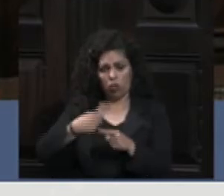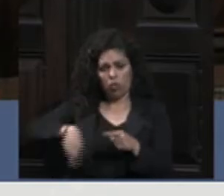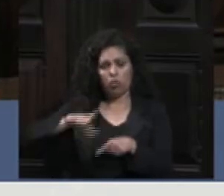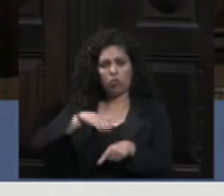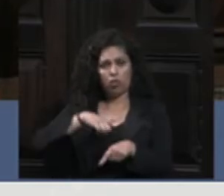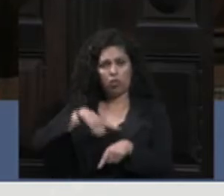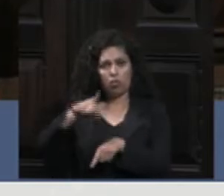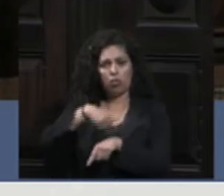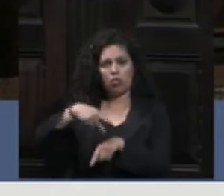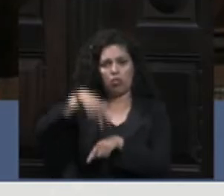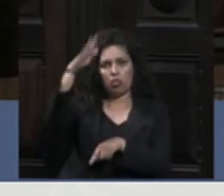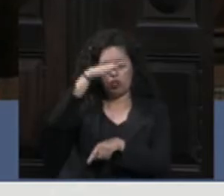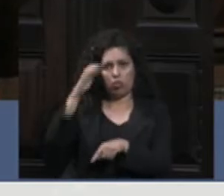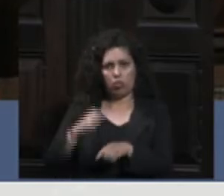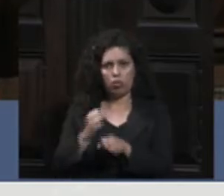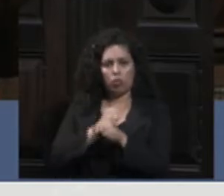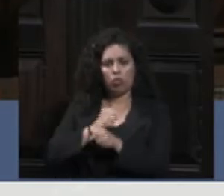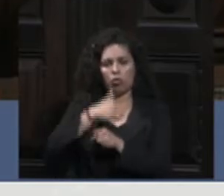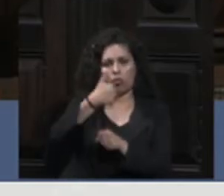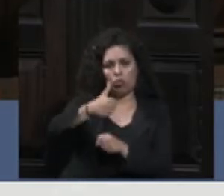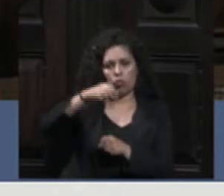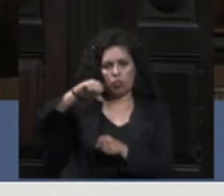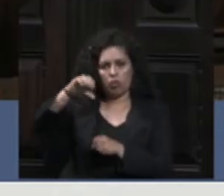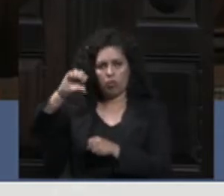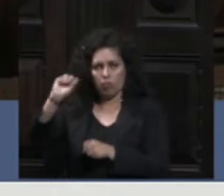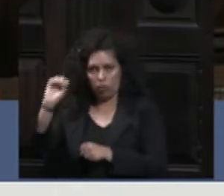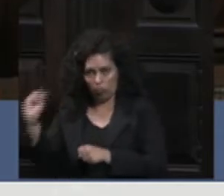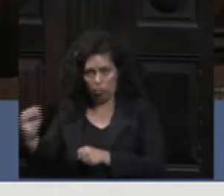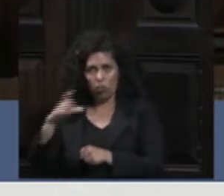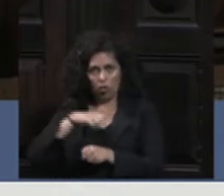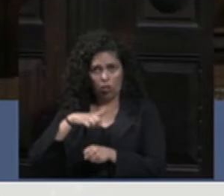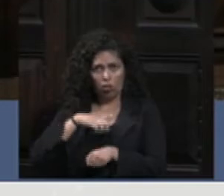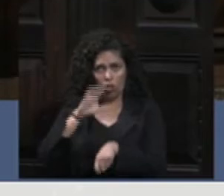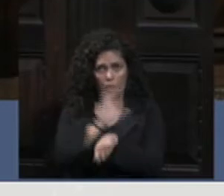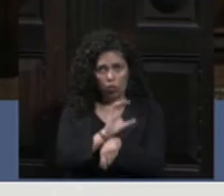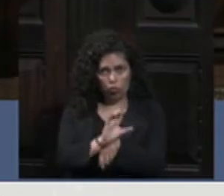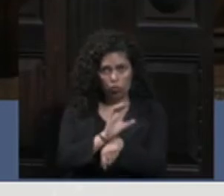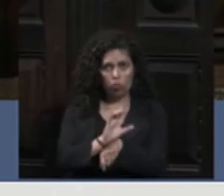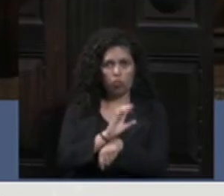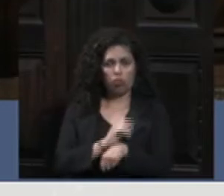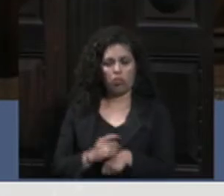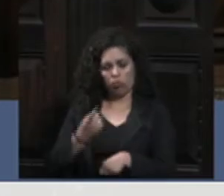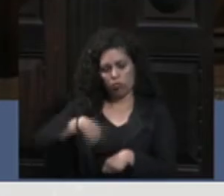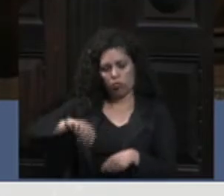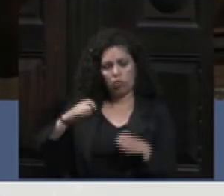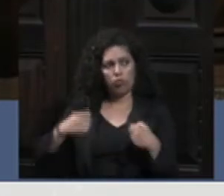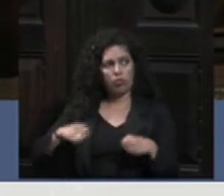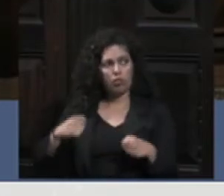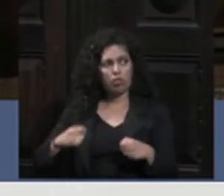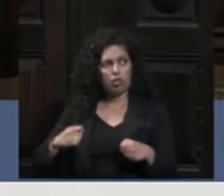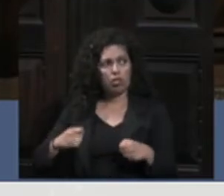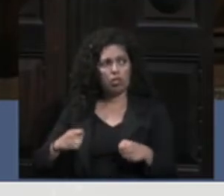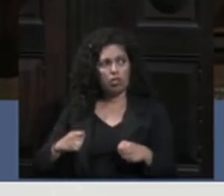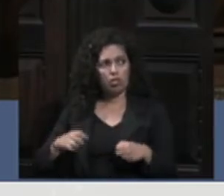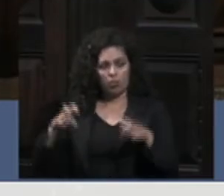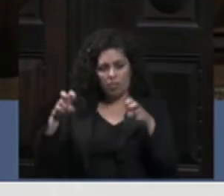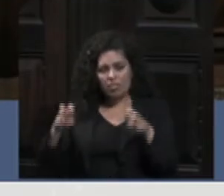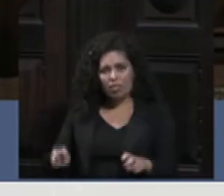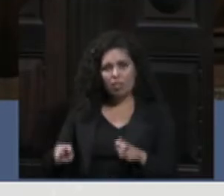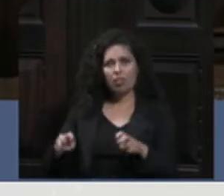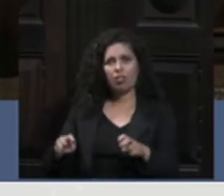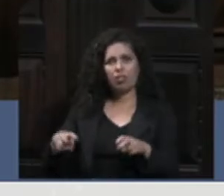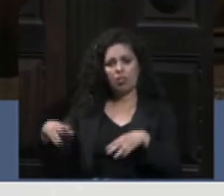Cidadã de 88. Então nós precisamos resolver esses